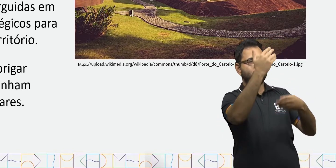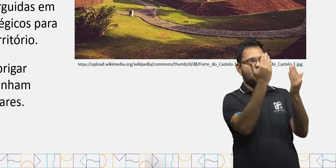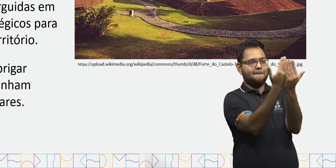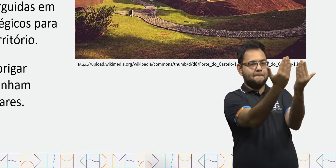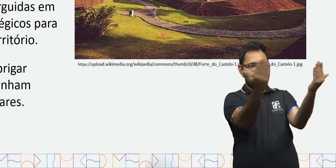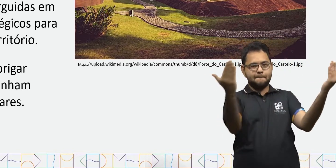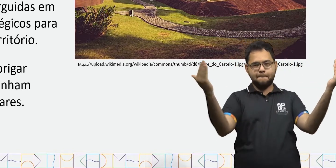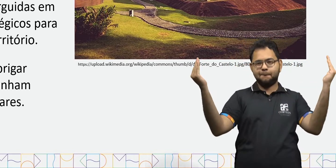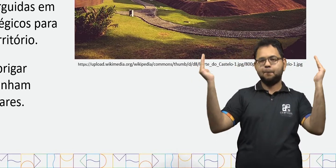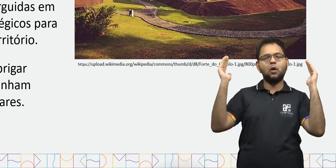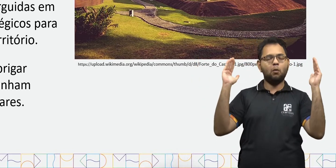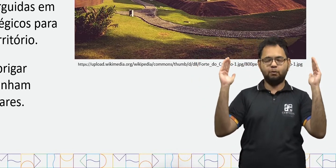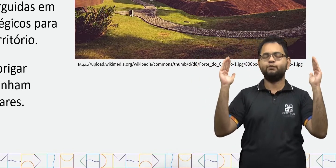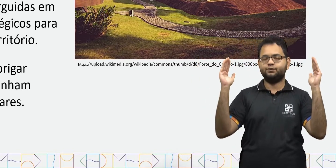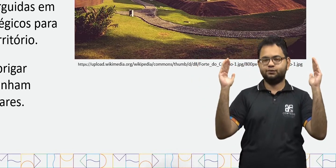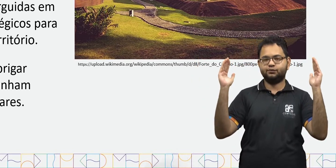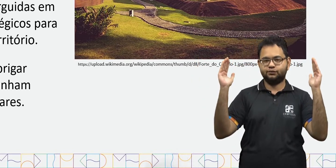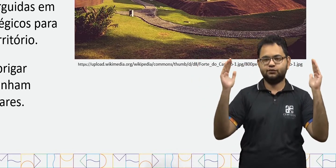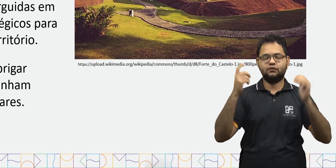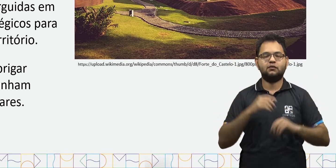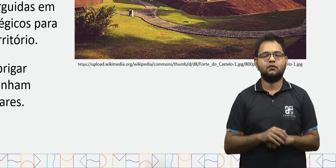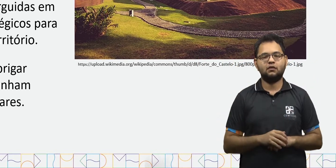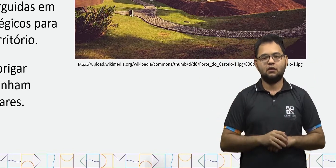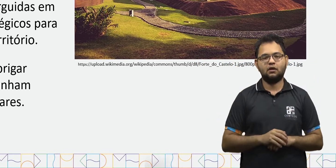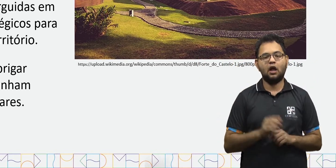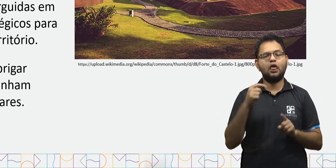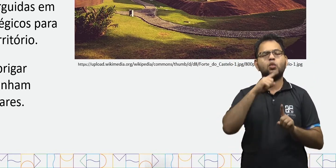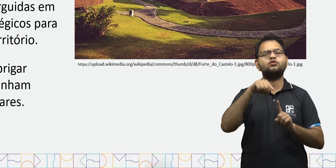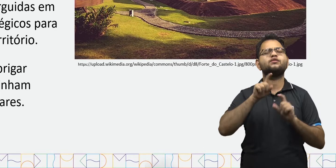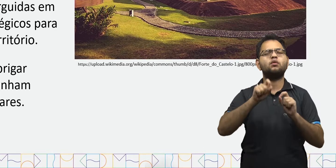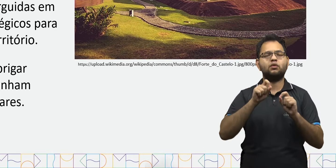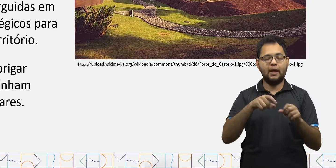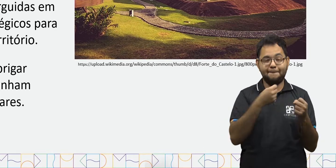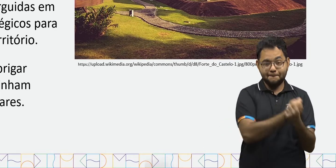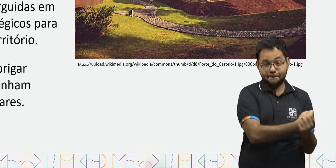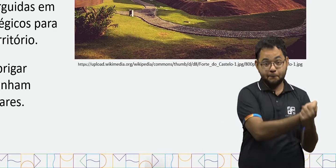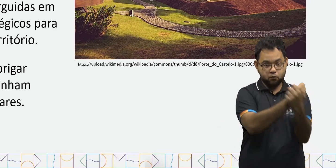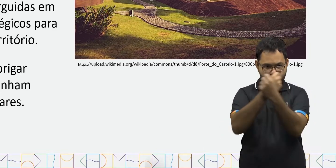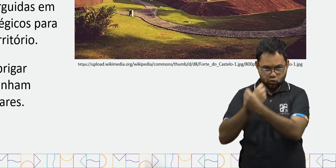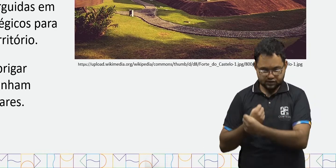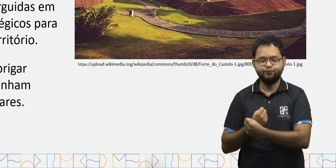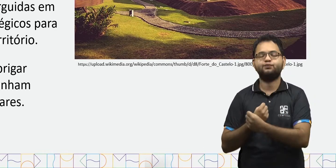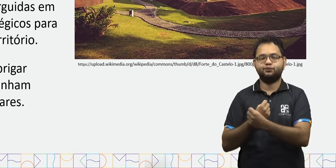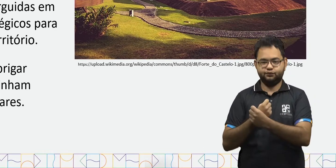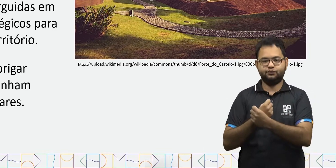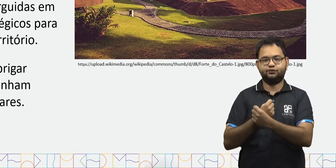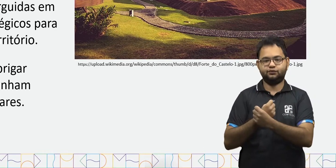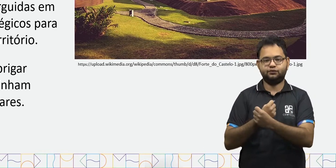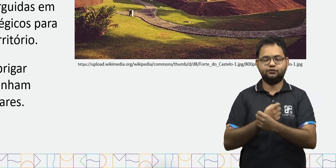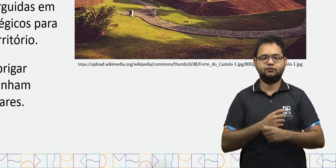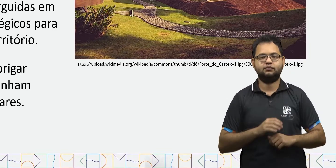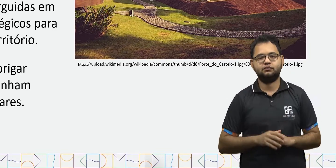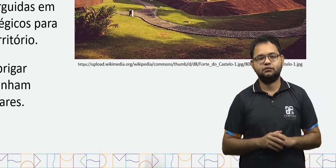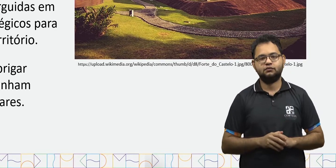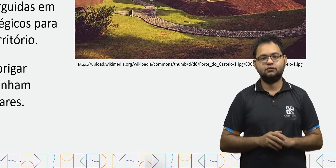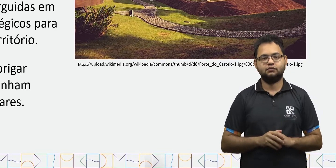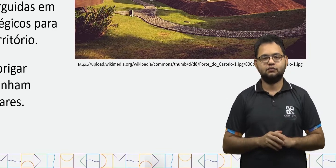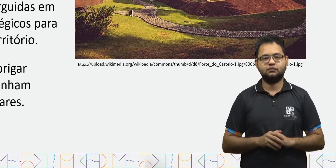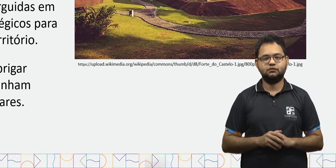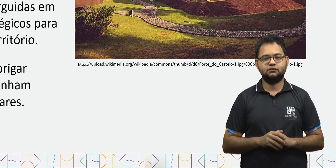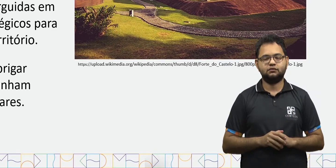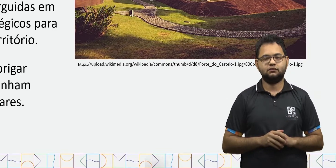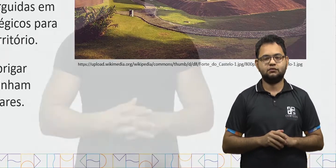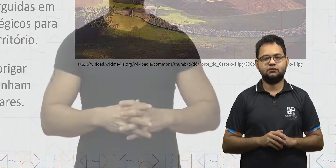feitas em alguns pontos estratégicos, que serviriam para proteger o território e abrigavam tropas e os